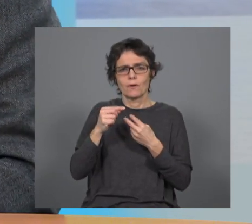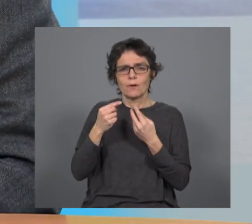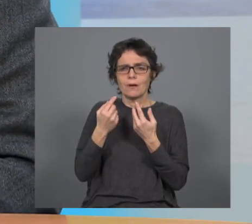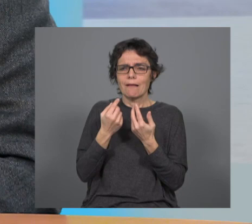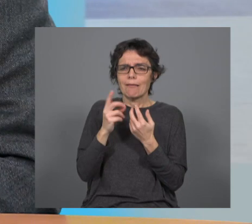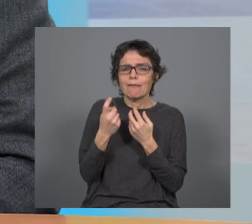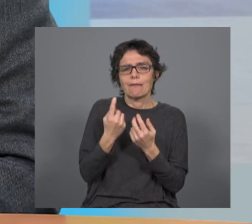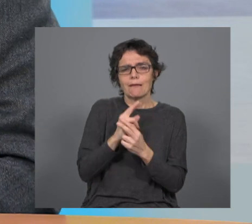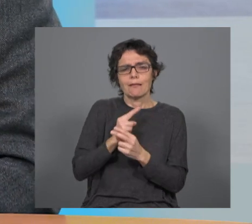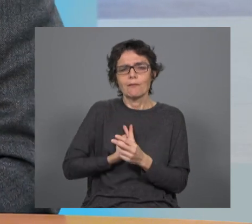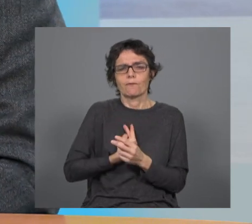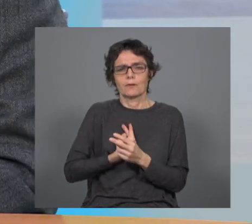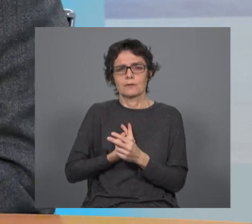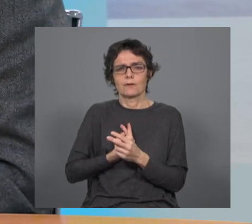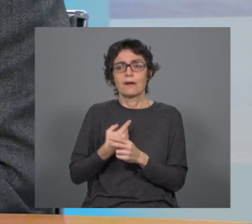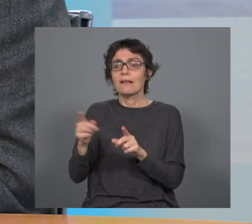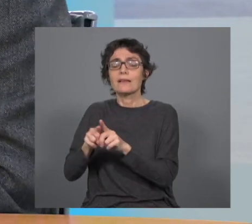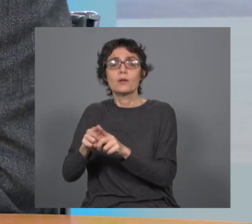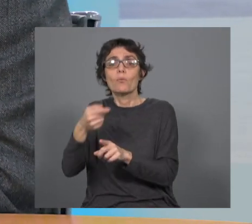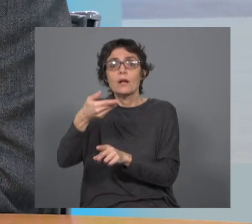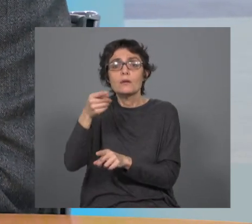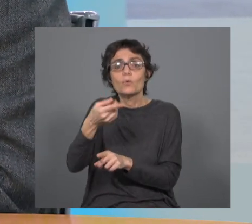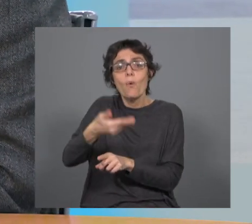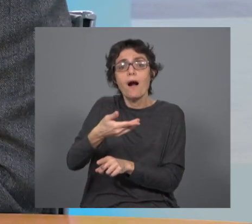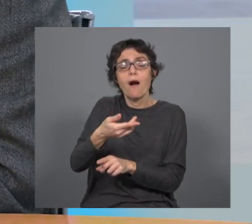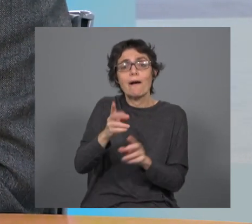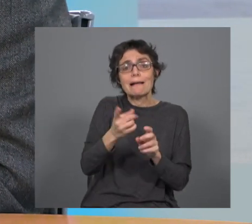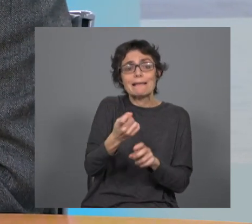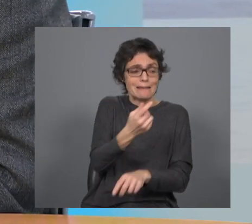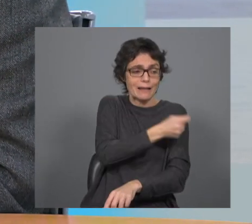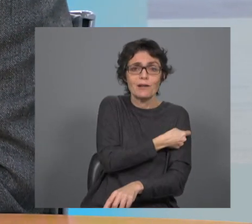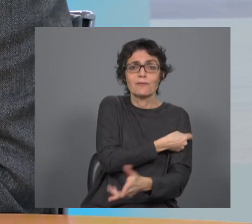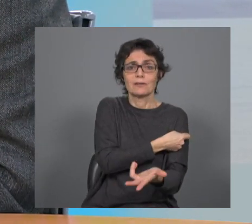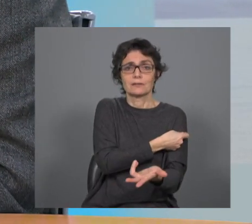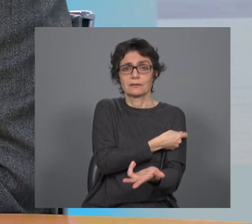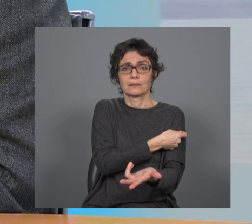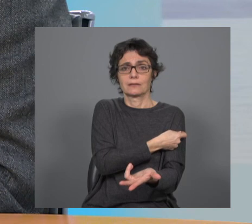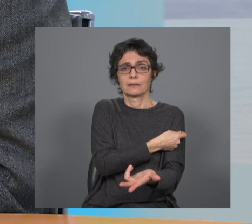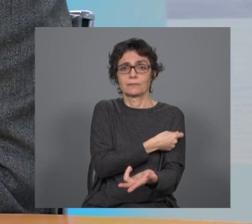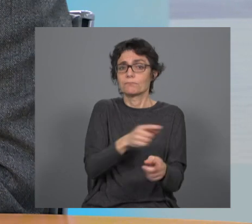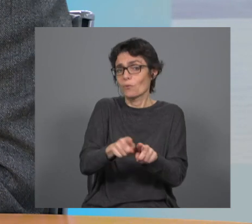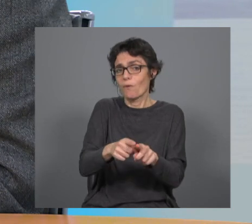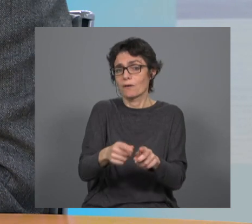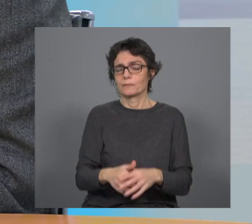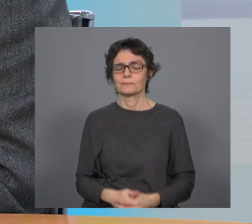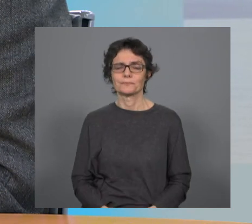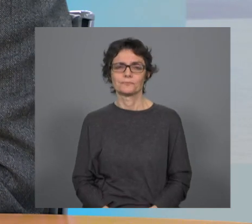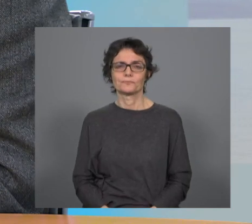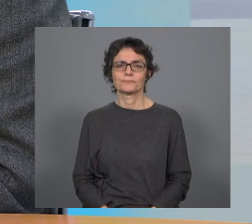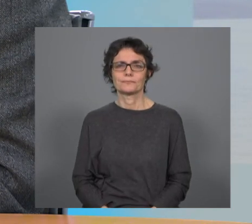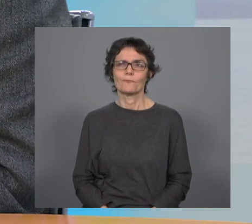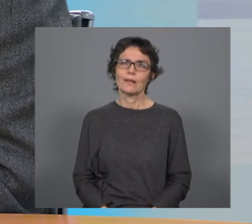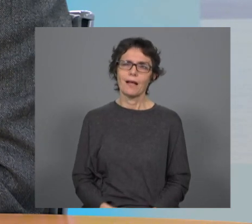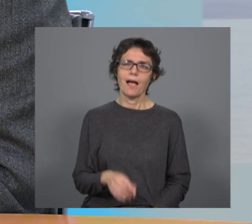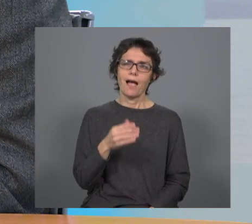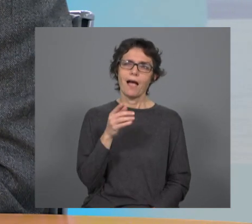depois seguir para diante, isto é, até à Páscoa, mais uma vez. E isto é um bocadinho o caderno de encargos do cristão, não